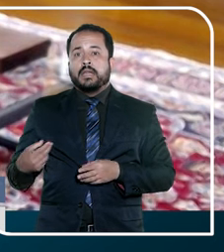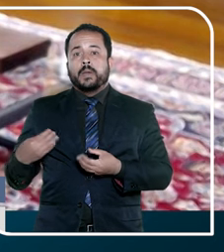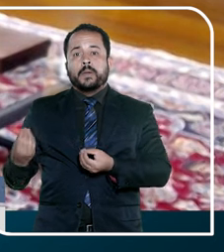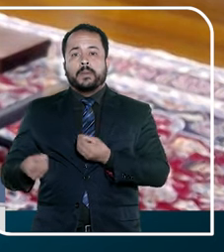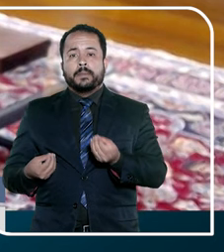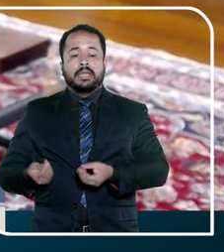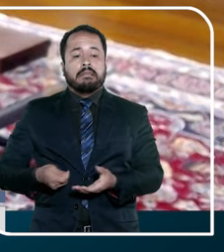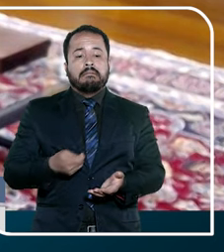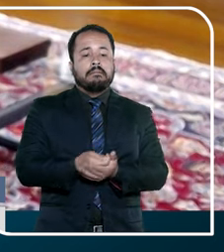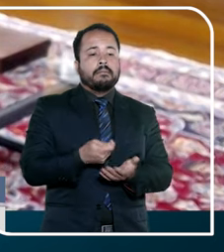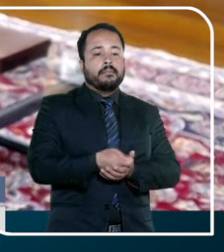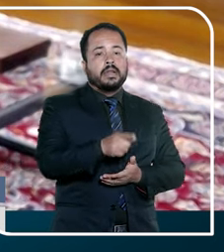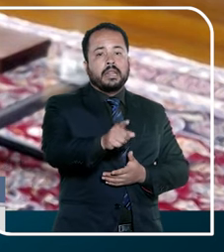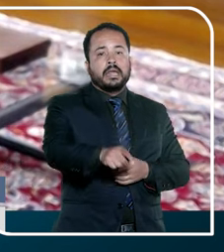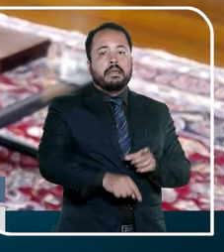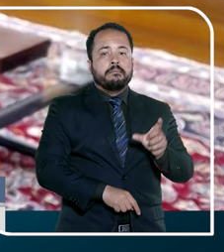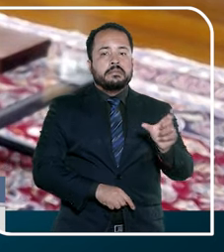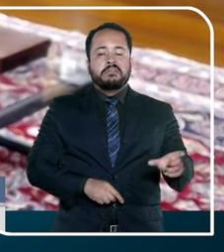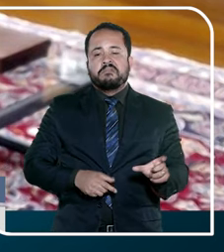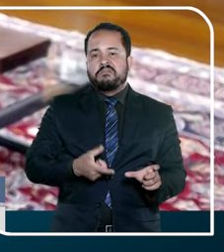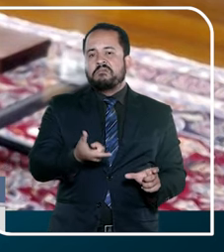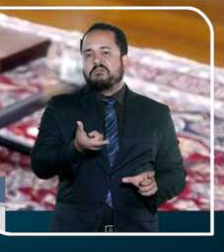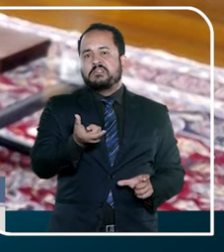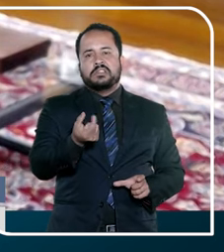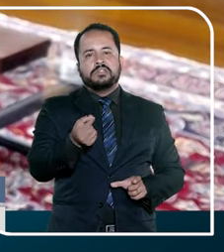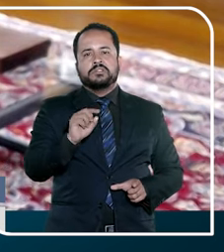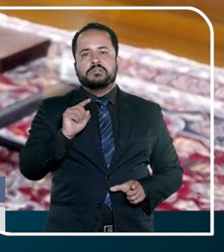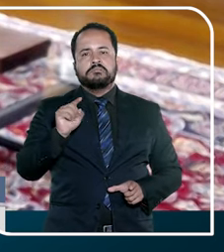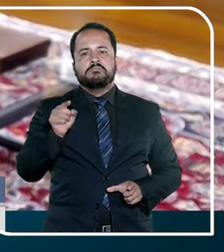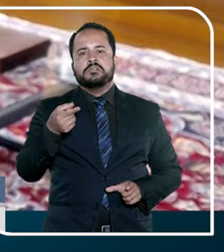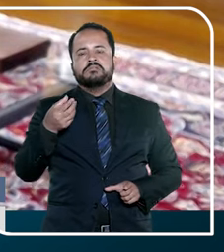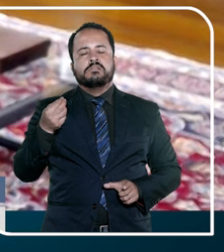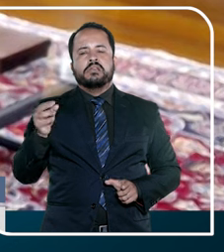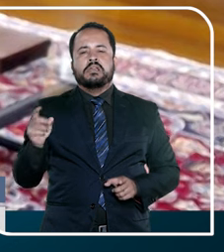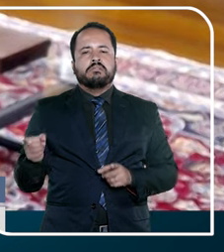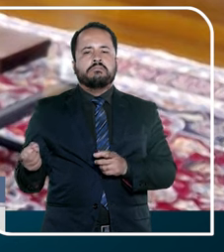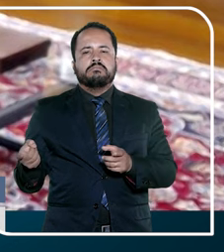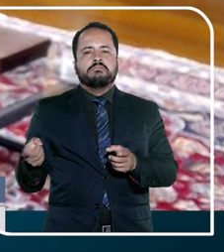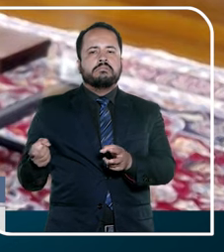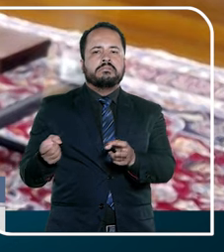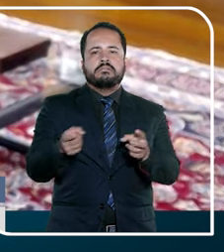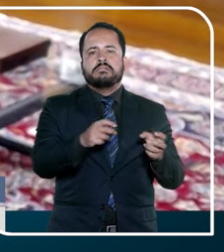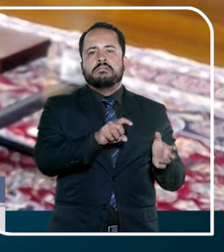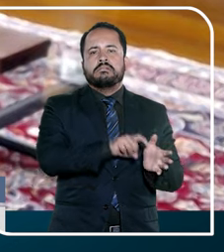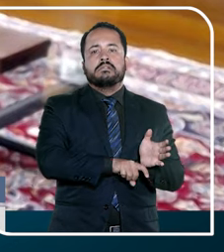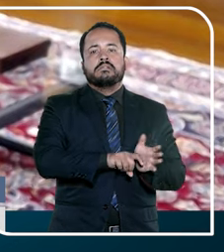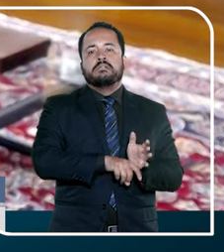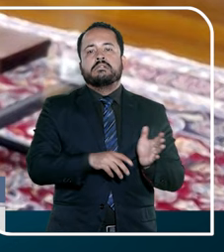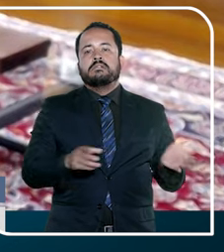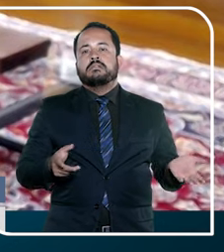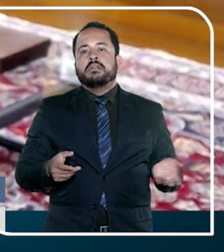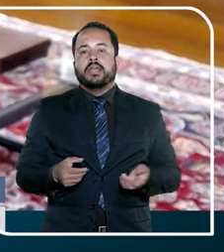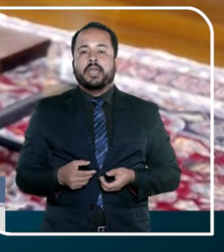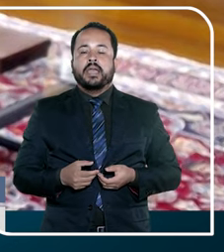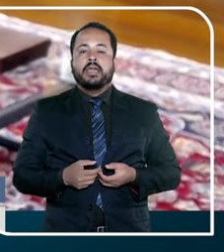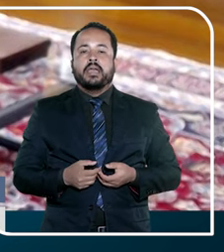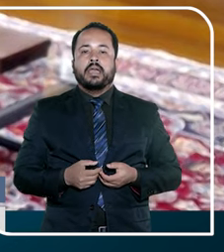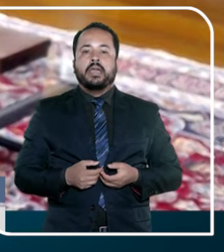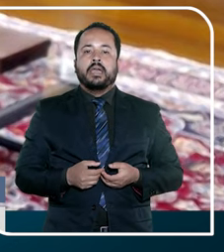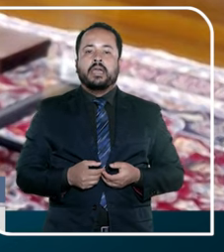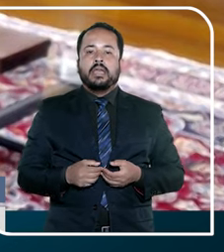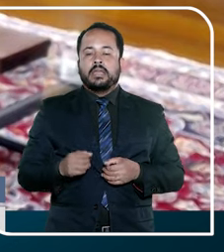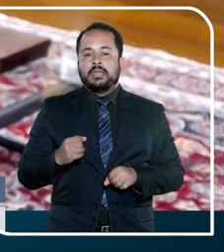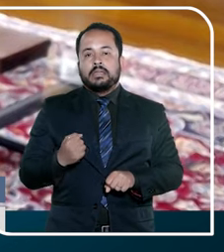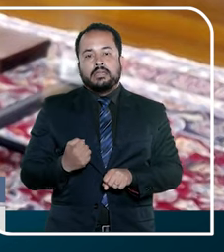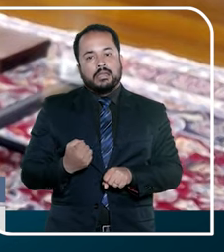20.000 reais em equivalência tributária né então eh construiu-se uma jurisprudência no sentido de que